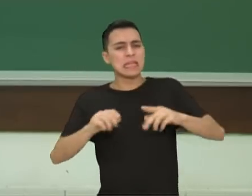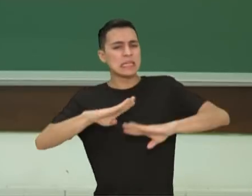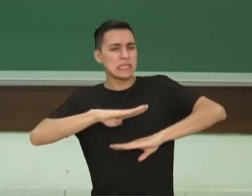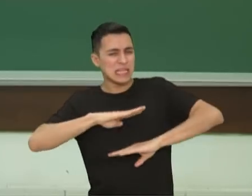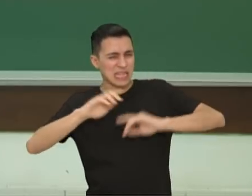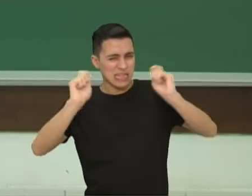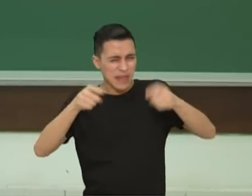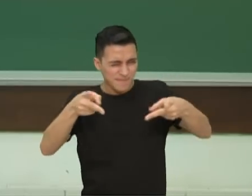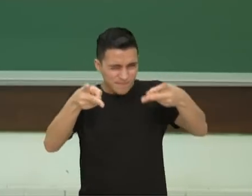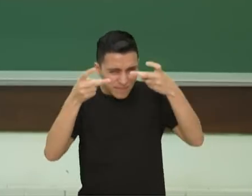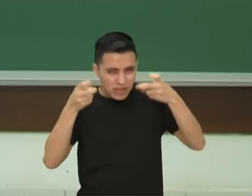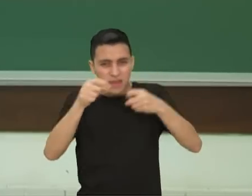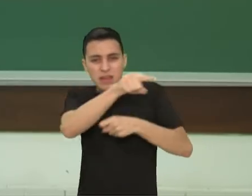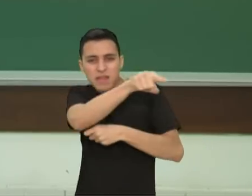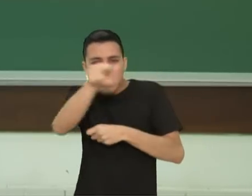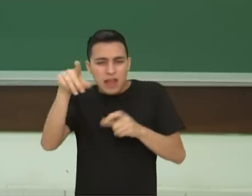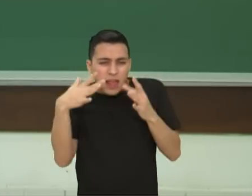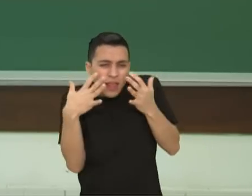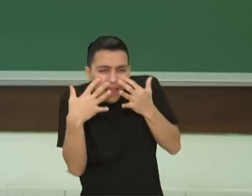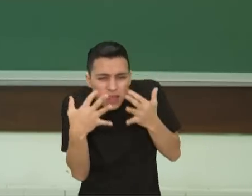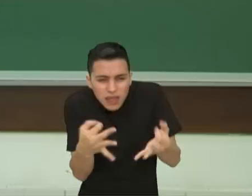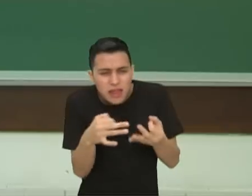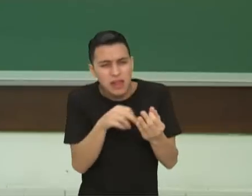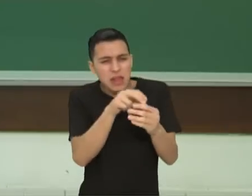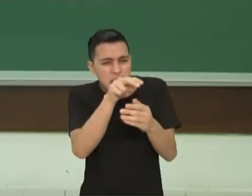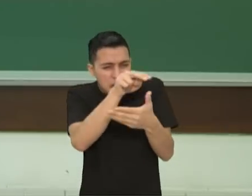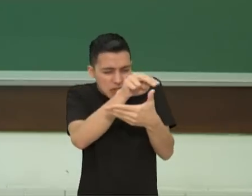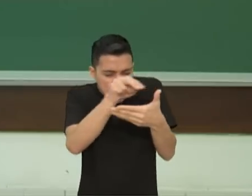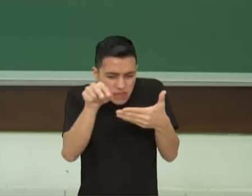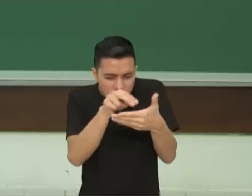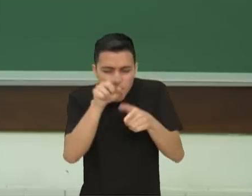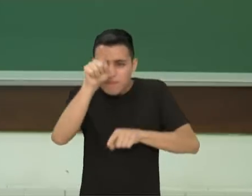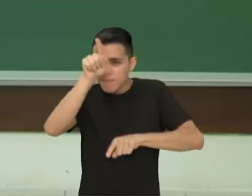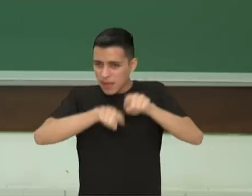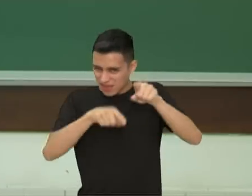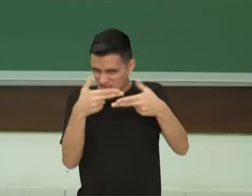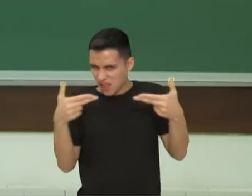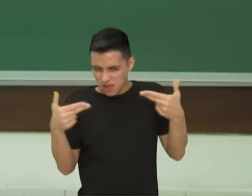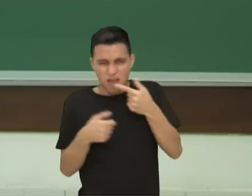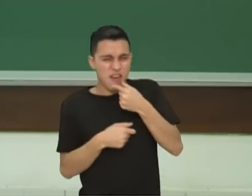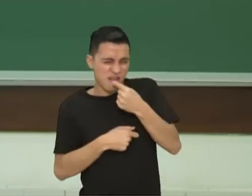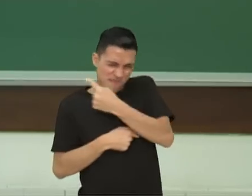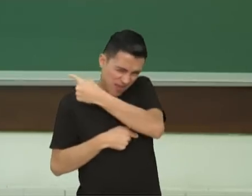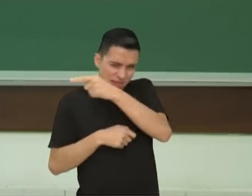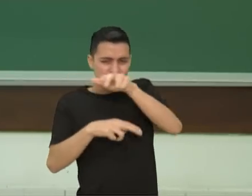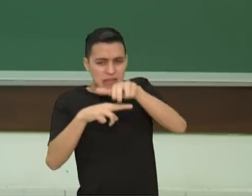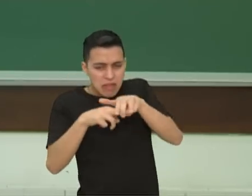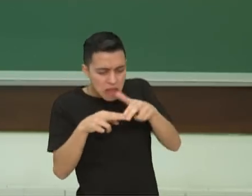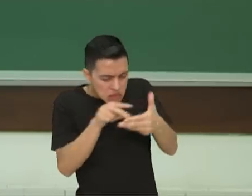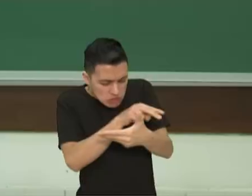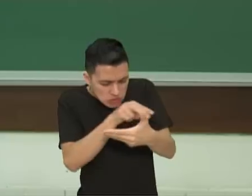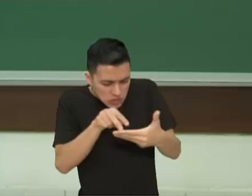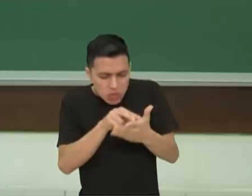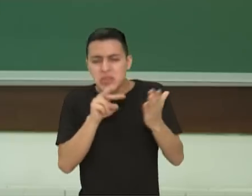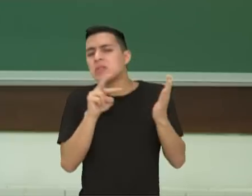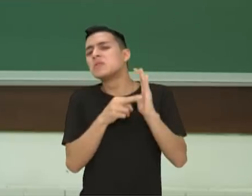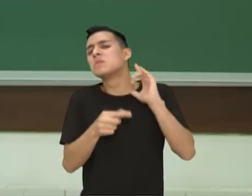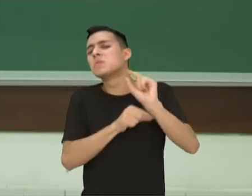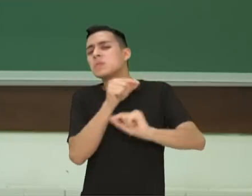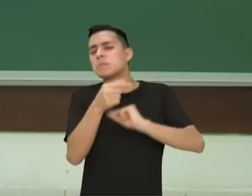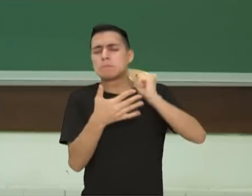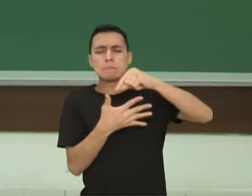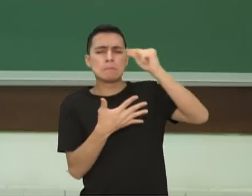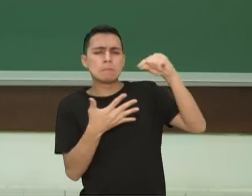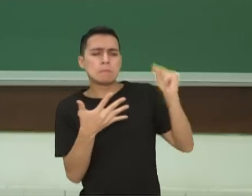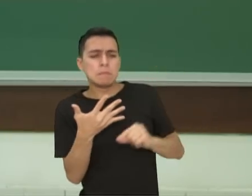que, embora você estava concentrado fazendo a leitura do material, o menino estava fazendo a leitura desse livro, quantas